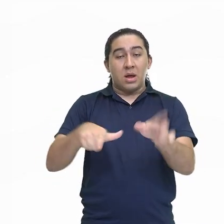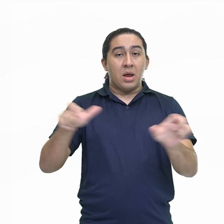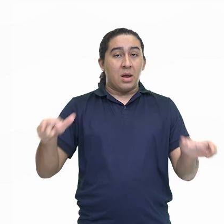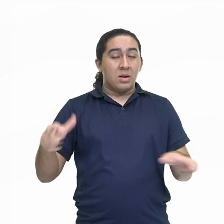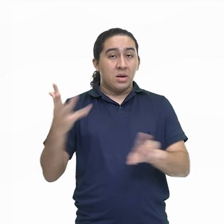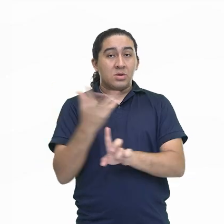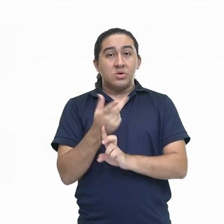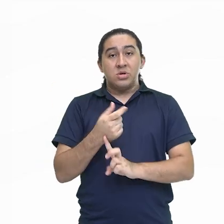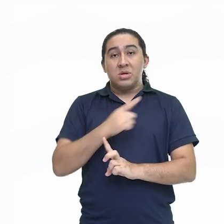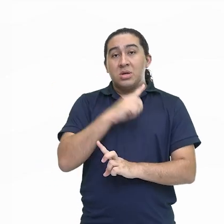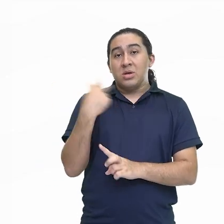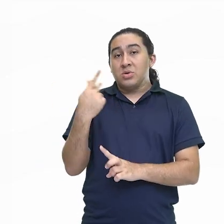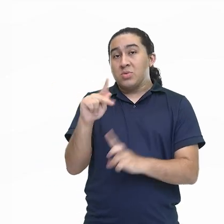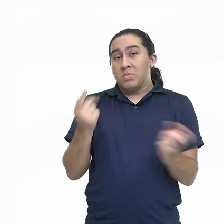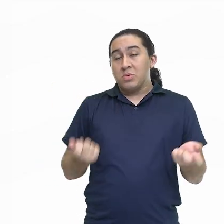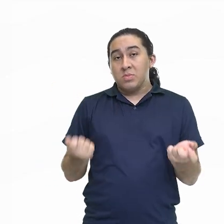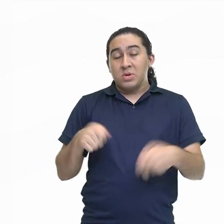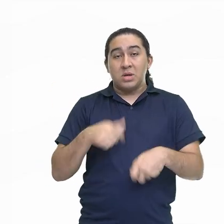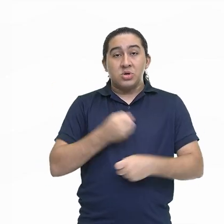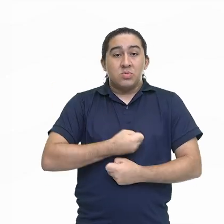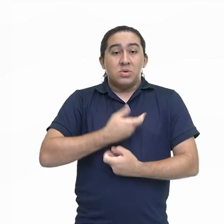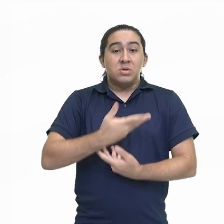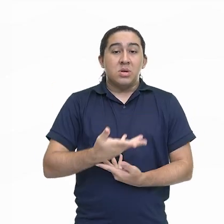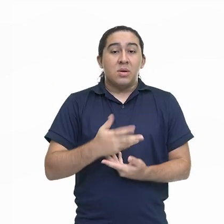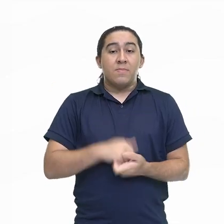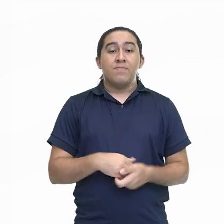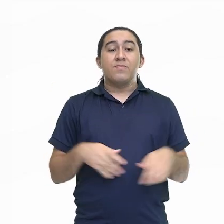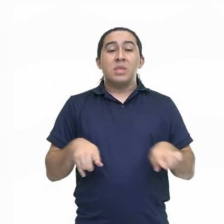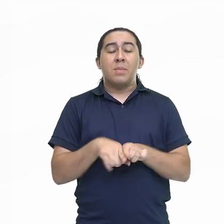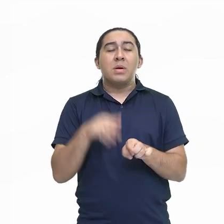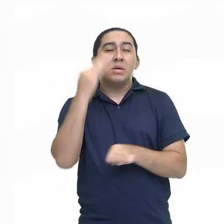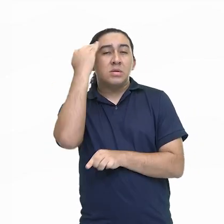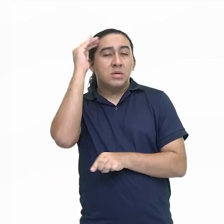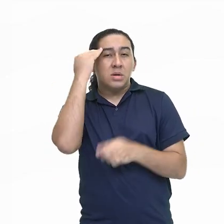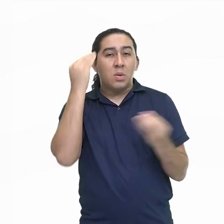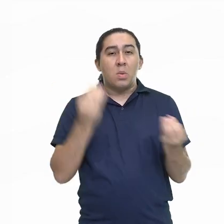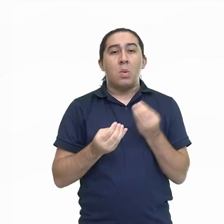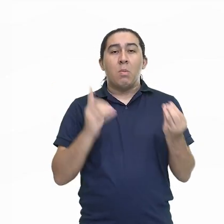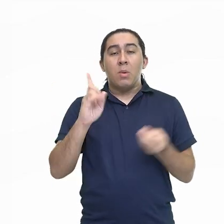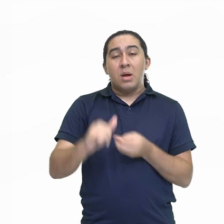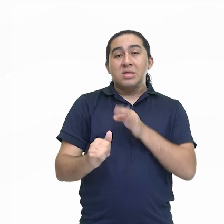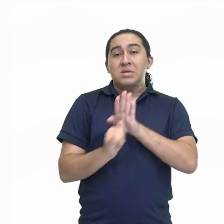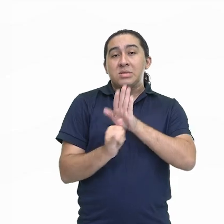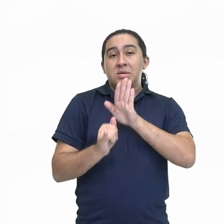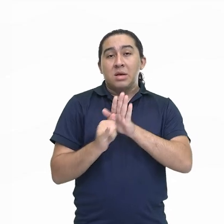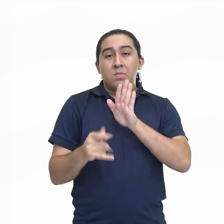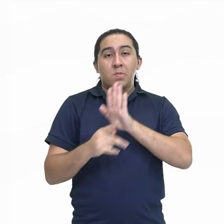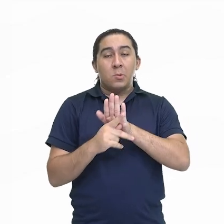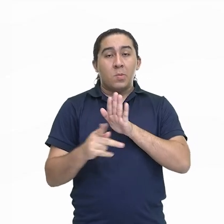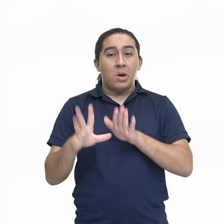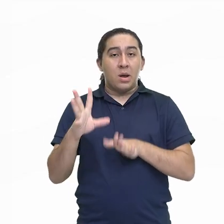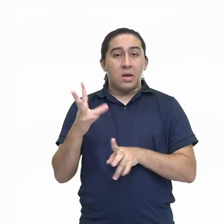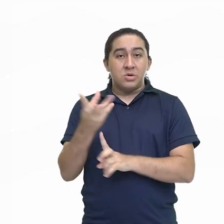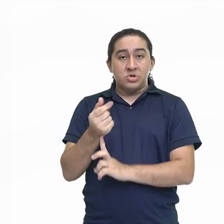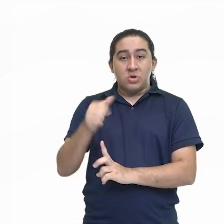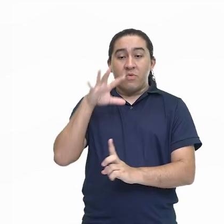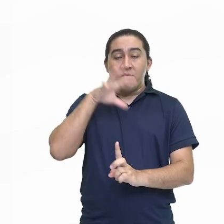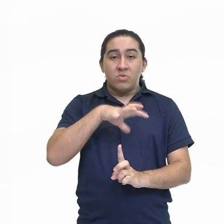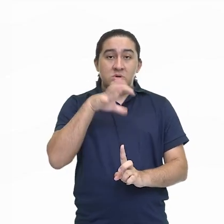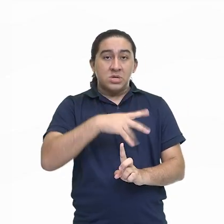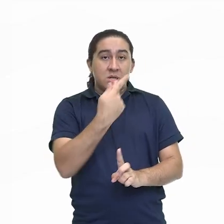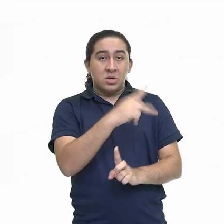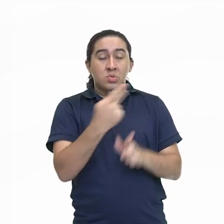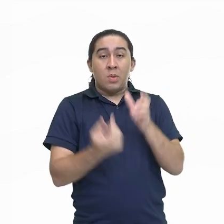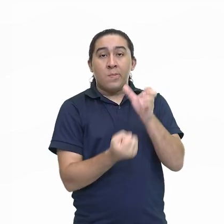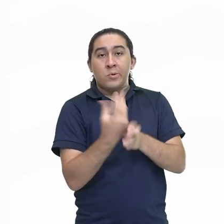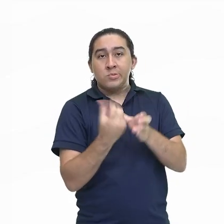sua forma de se expressar, exploração de como a identidade do artista influencia seu trabalho, Então, cada